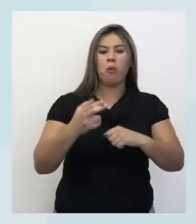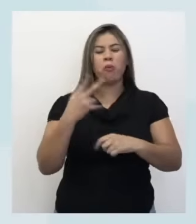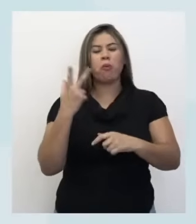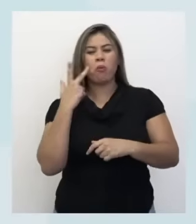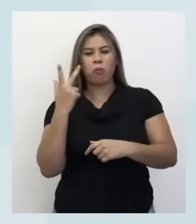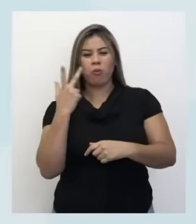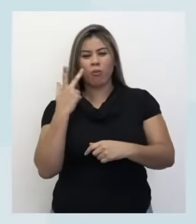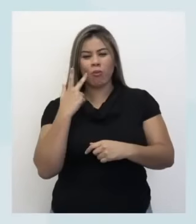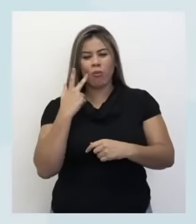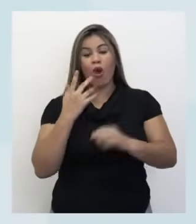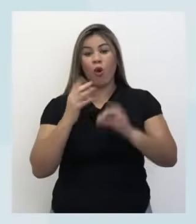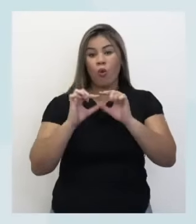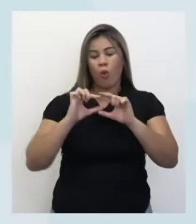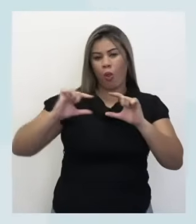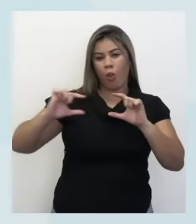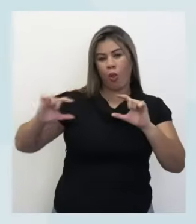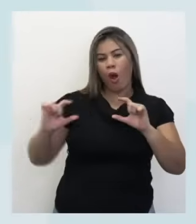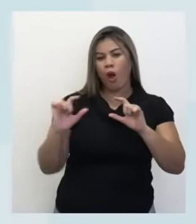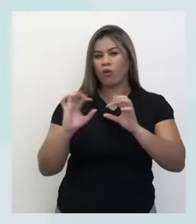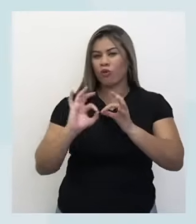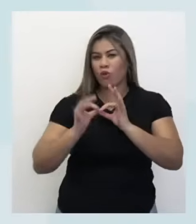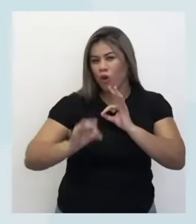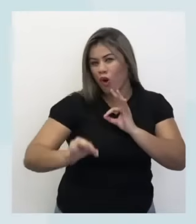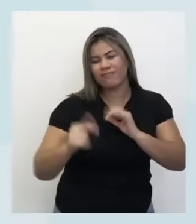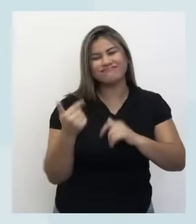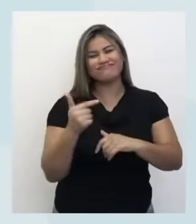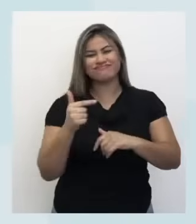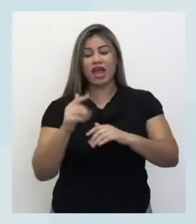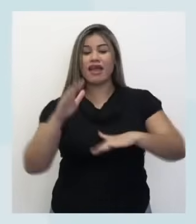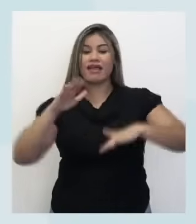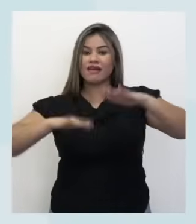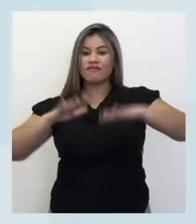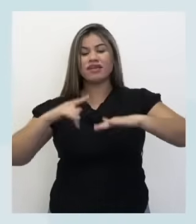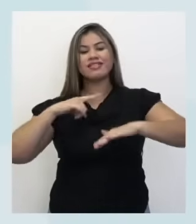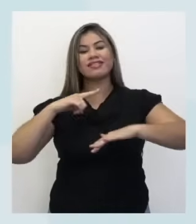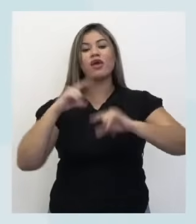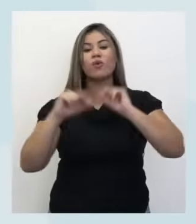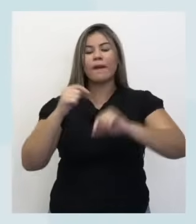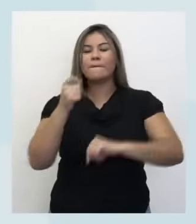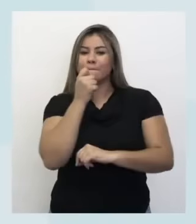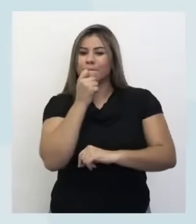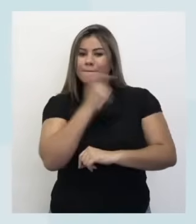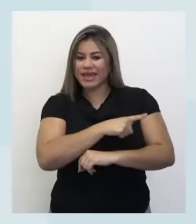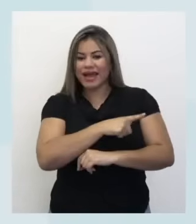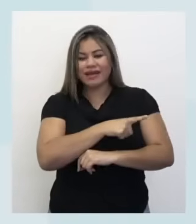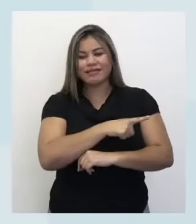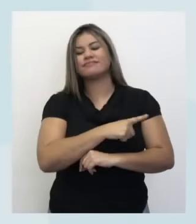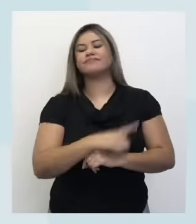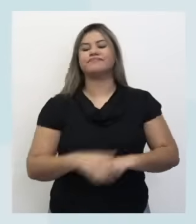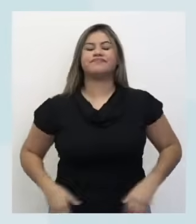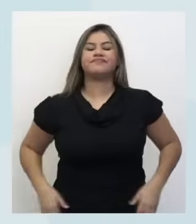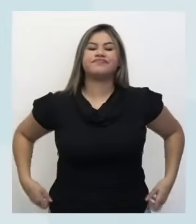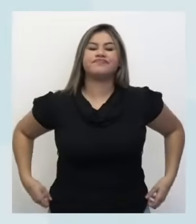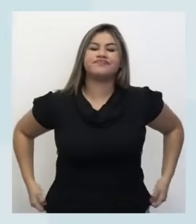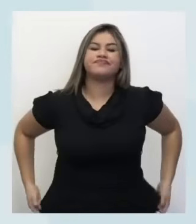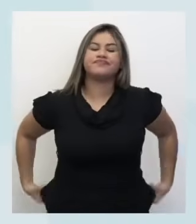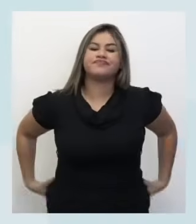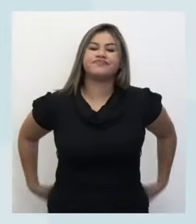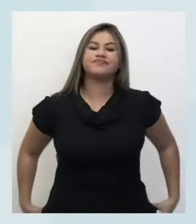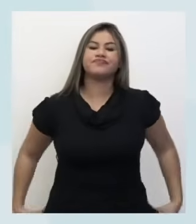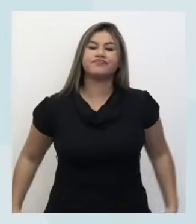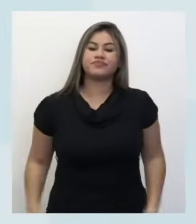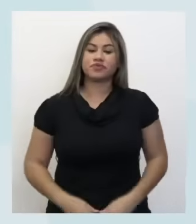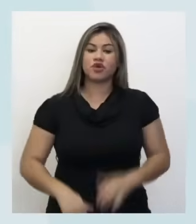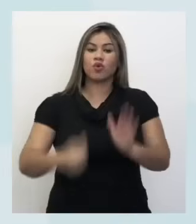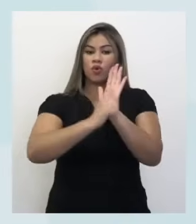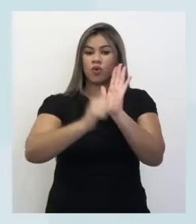é longa e quase sempre uma piada é contada em poucos quadros. Alguém colocou isso, que tem uma piada, colocou né? Também, colocou. O